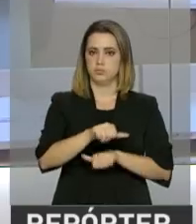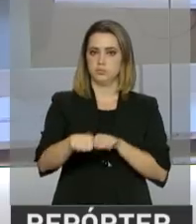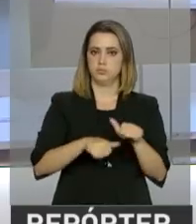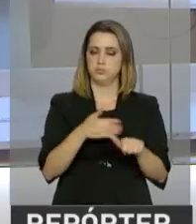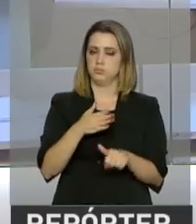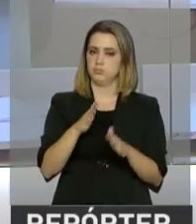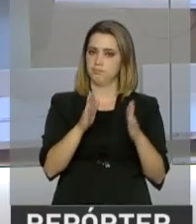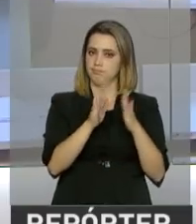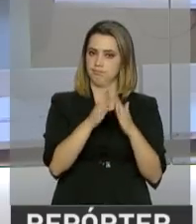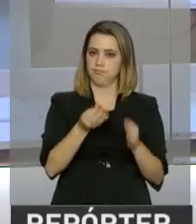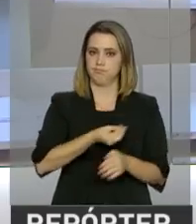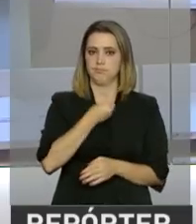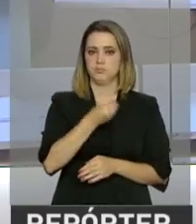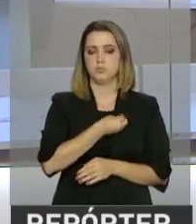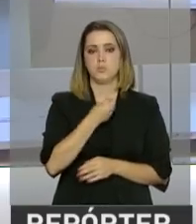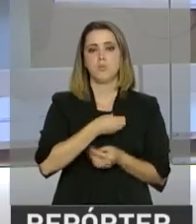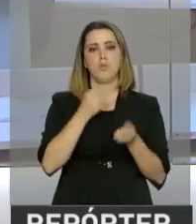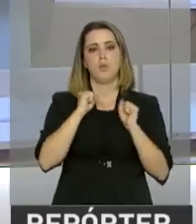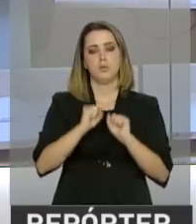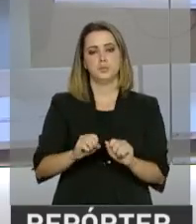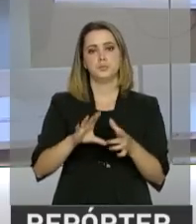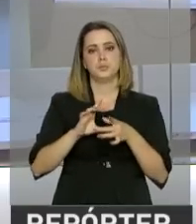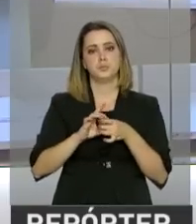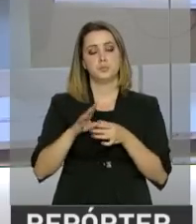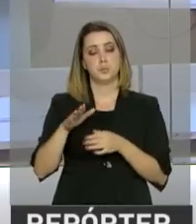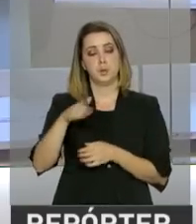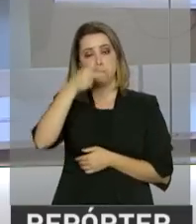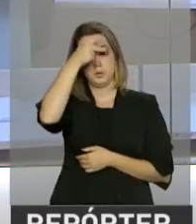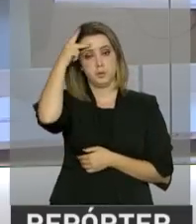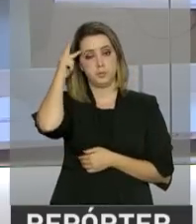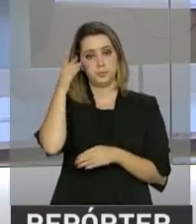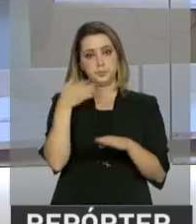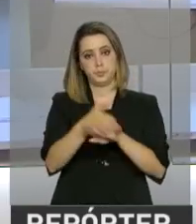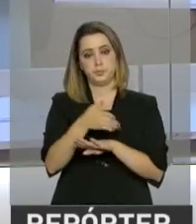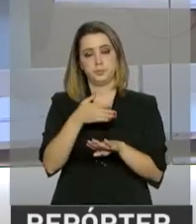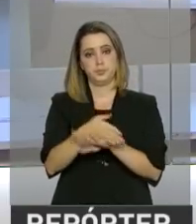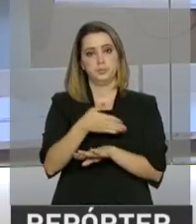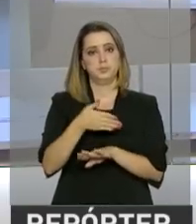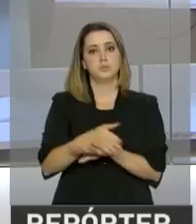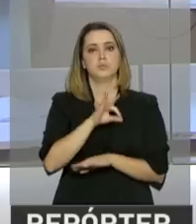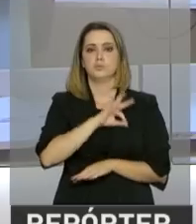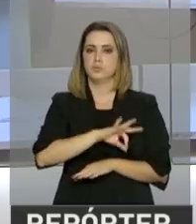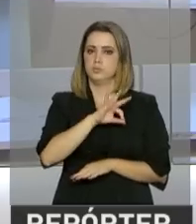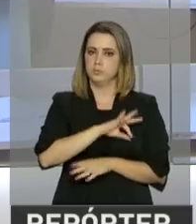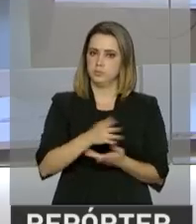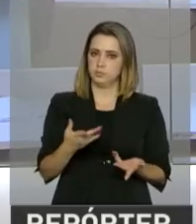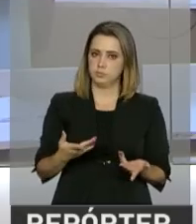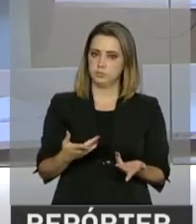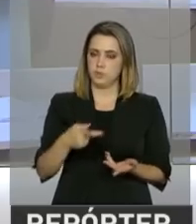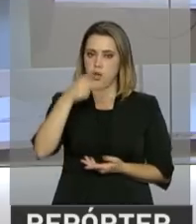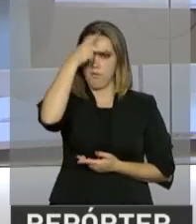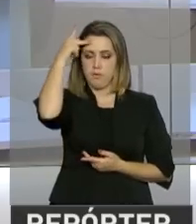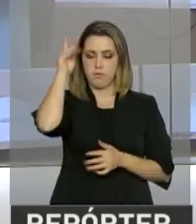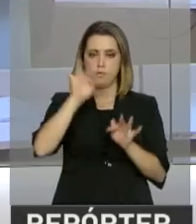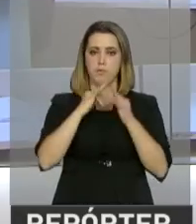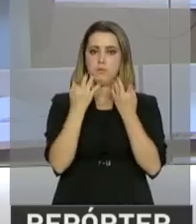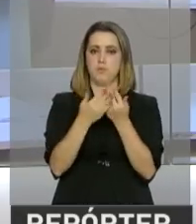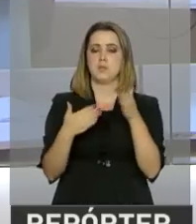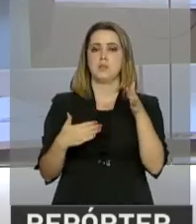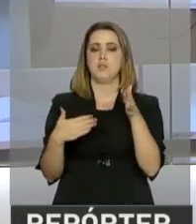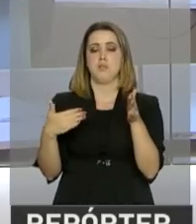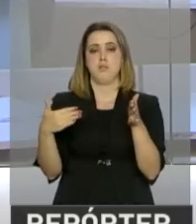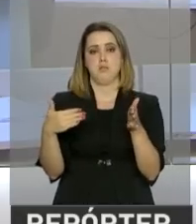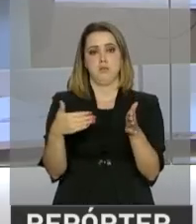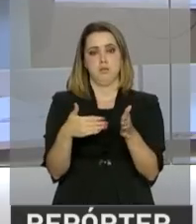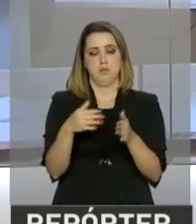Mudanças no Minha Casa Minha Vida vão permitir que mais pessoas sejam beneficiadas. Famílias com renda de até R$ 9 mil vão